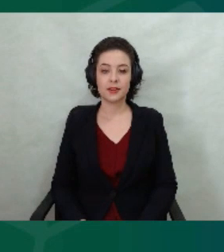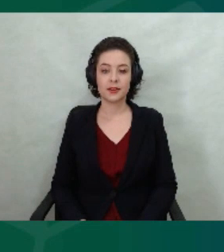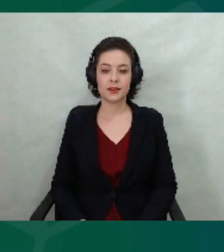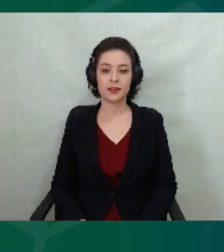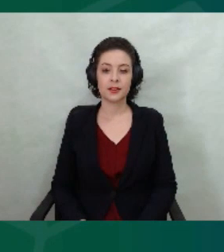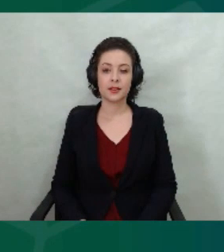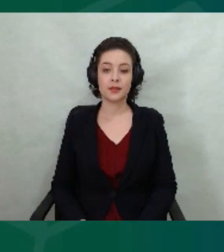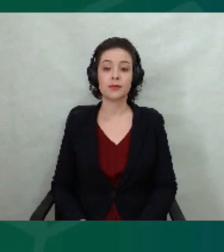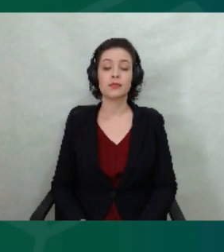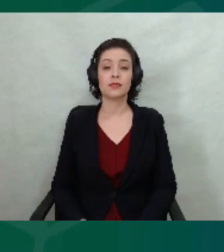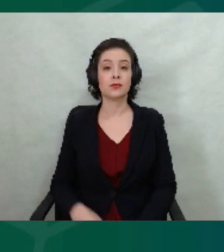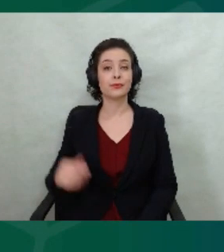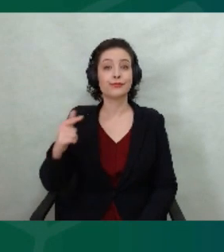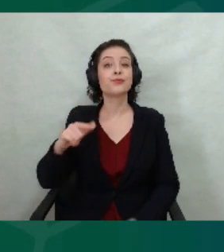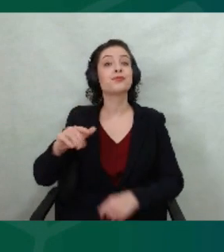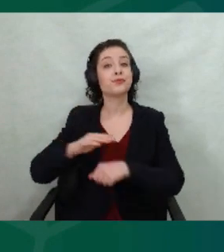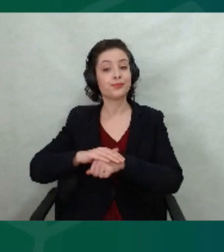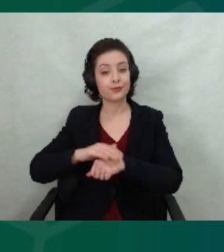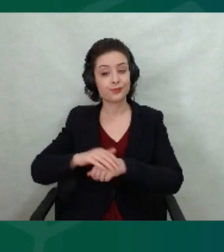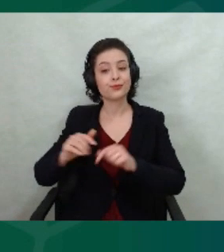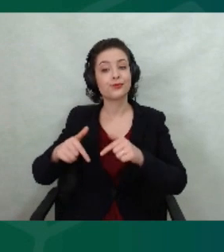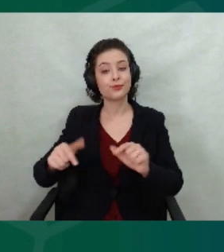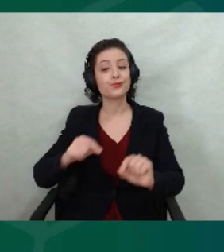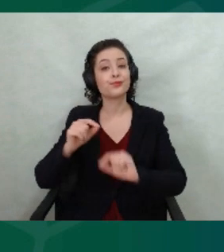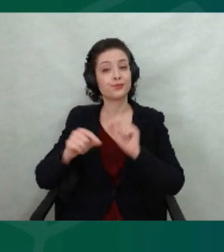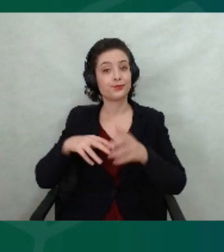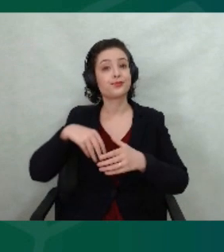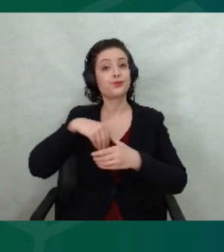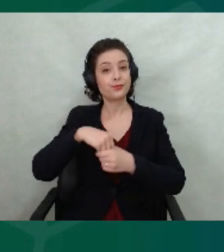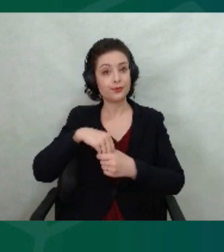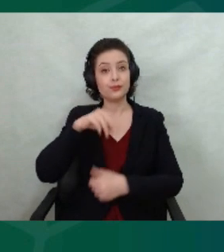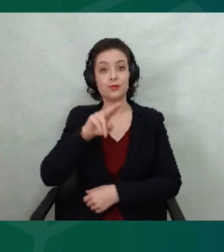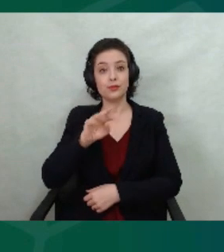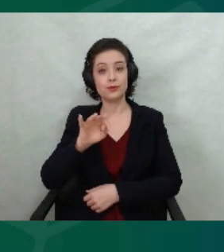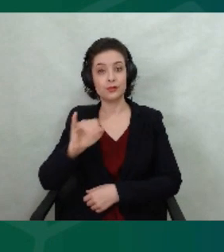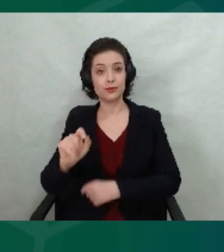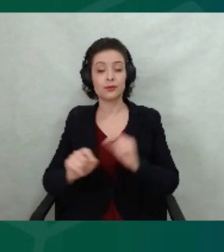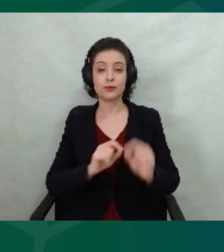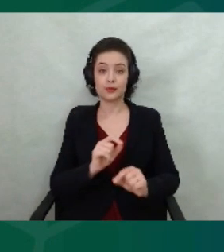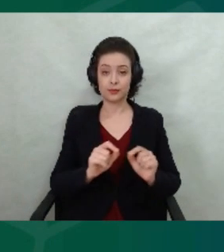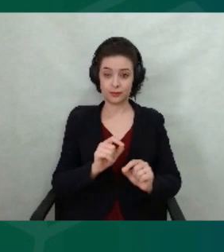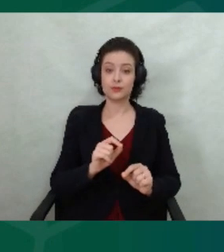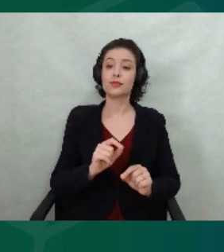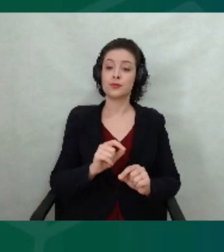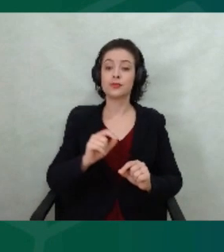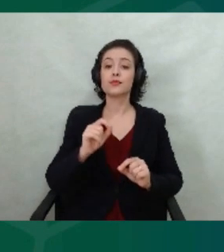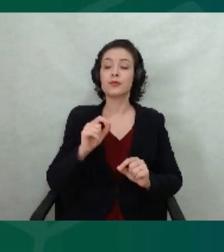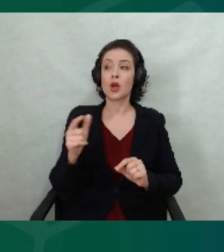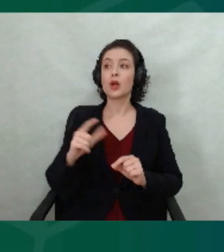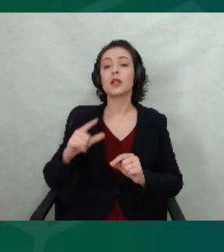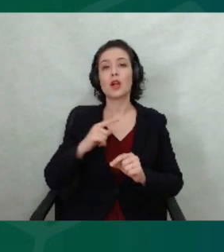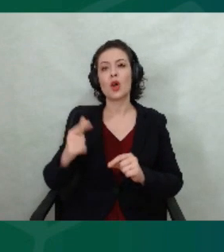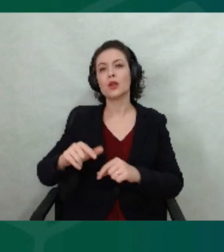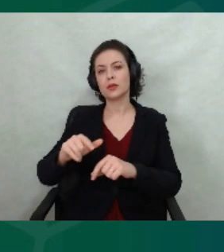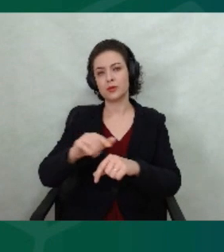Outras ações que temos dentro das UTIs com o paciente COVID, mesmo com outras condições, mas